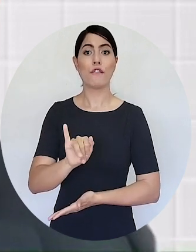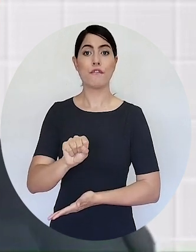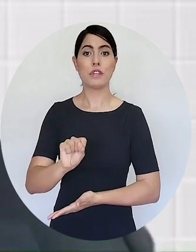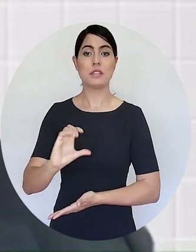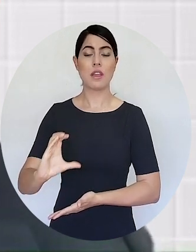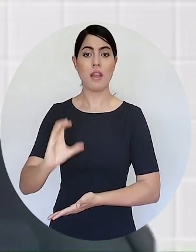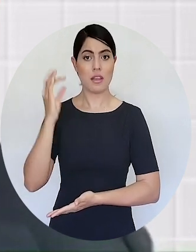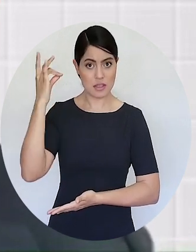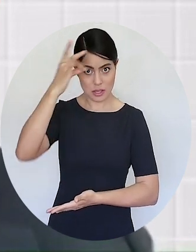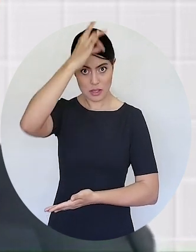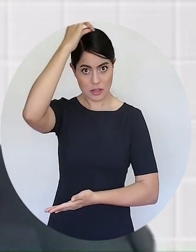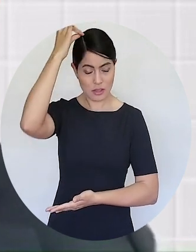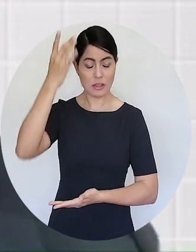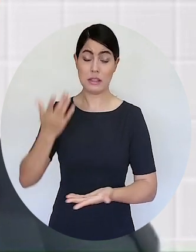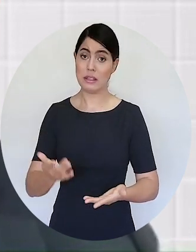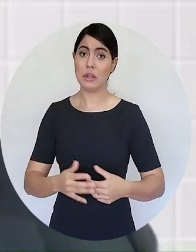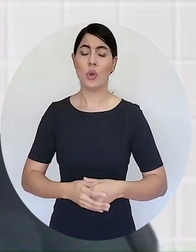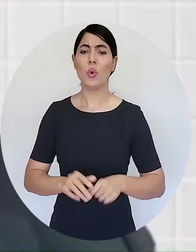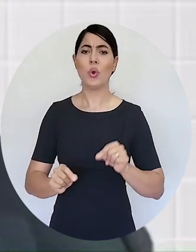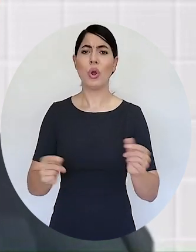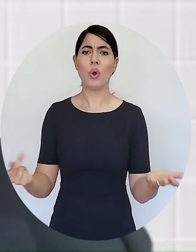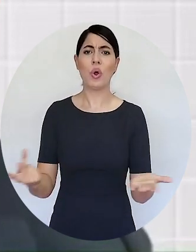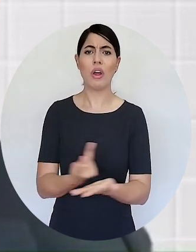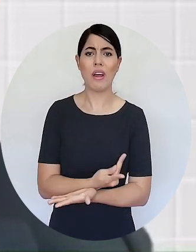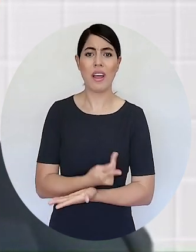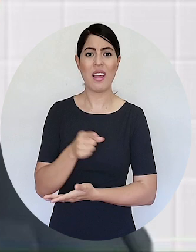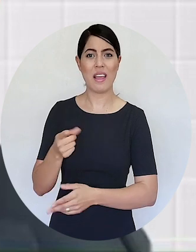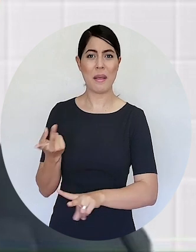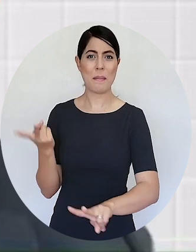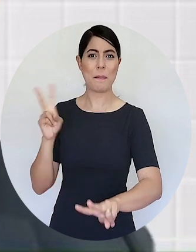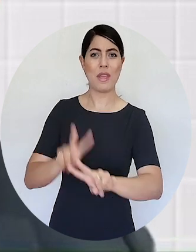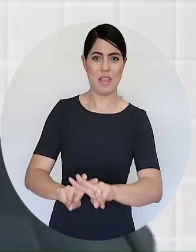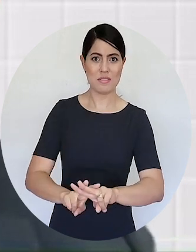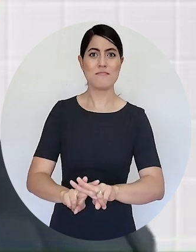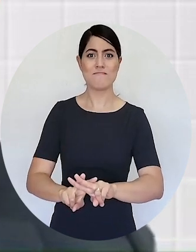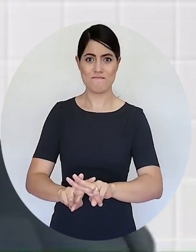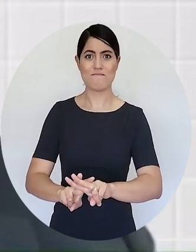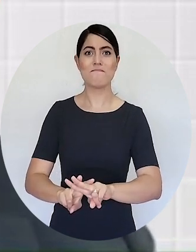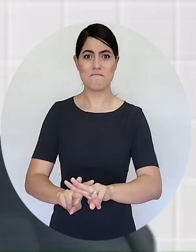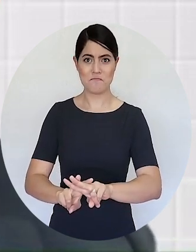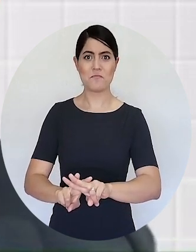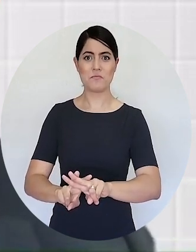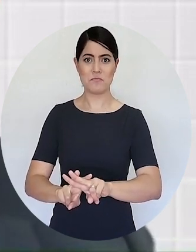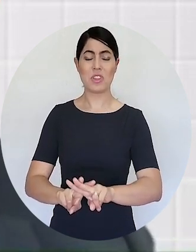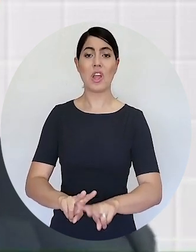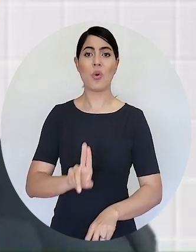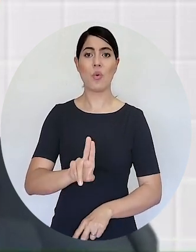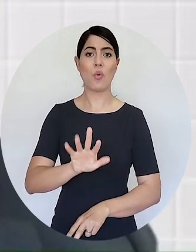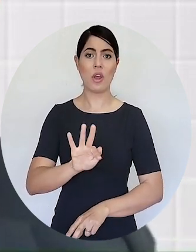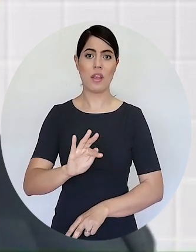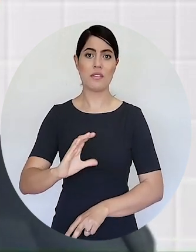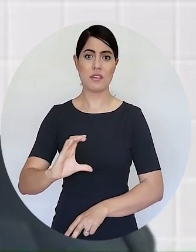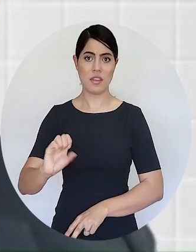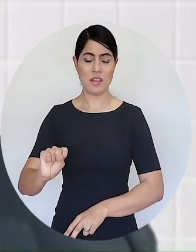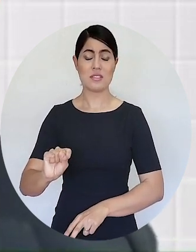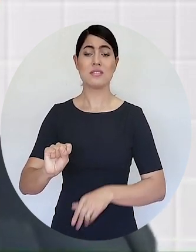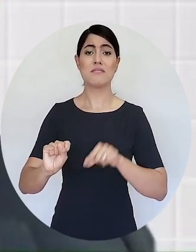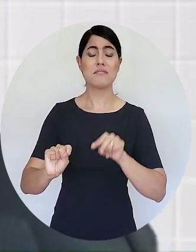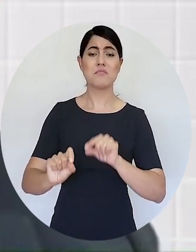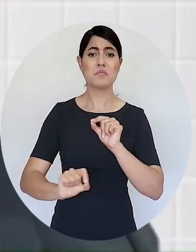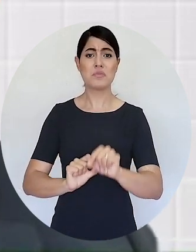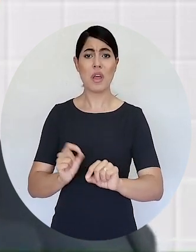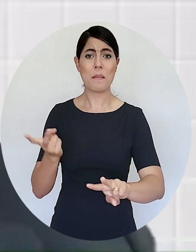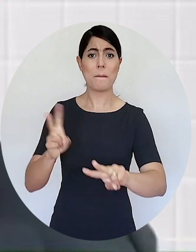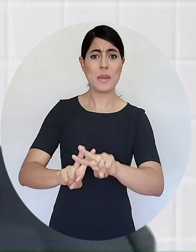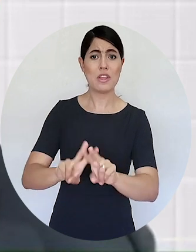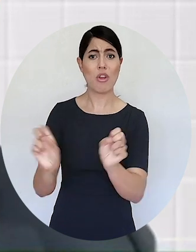o lanche do refeitório da UFES, porque o preço estava caro, saiu preso, algemado, foi para o Rio de Janeiro,